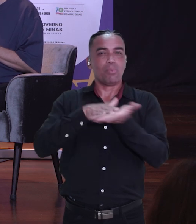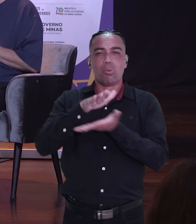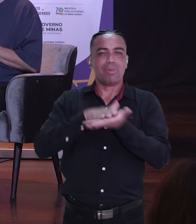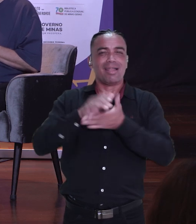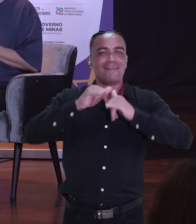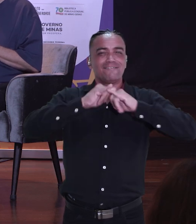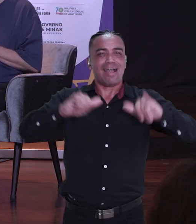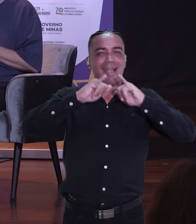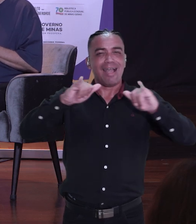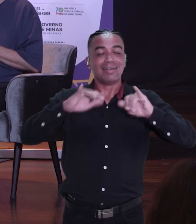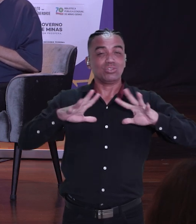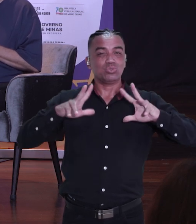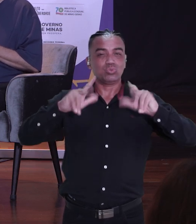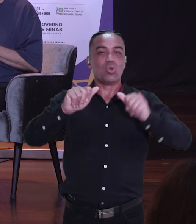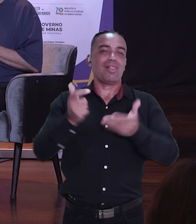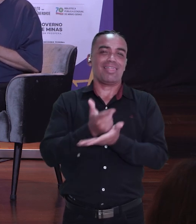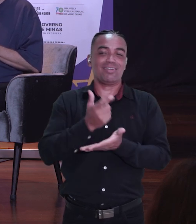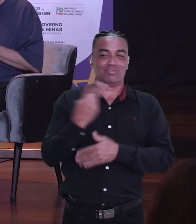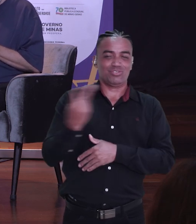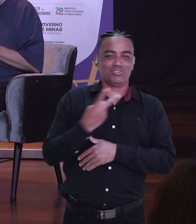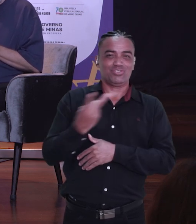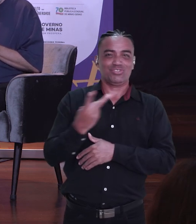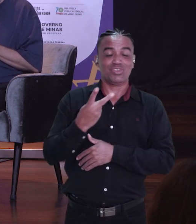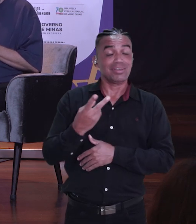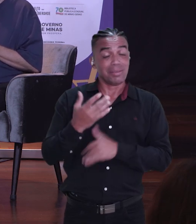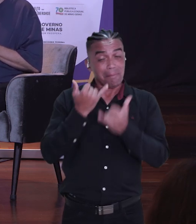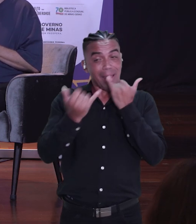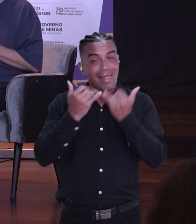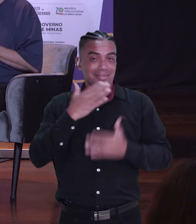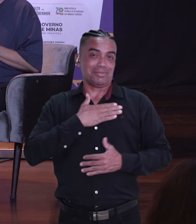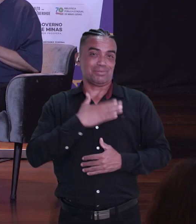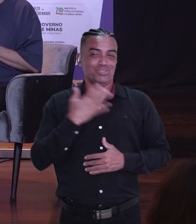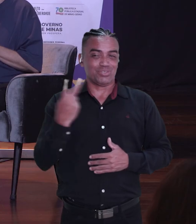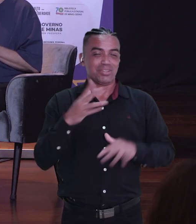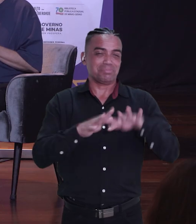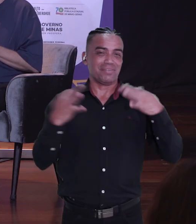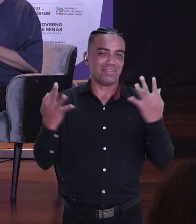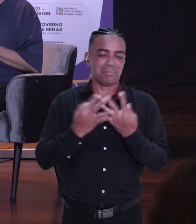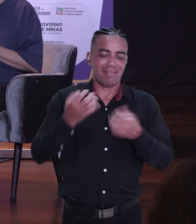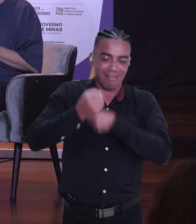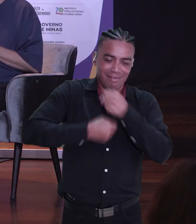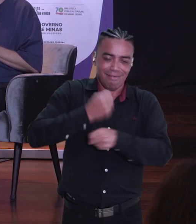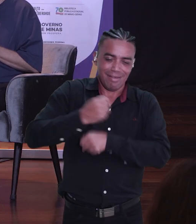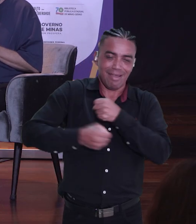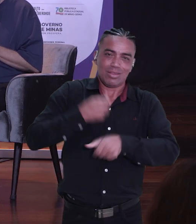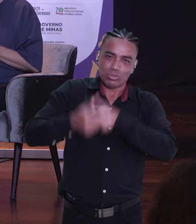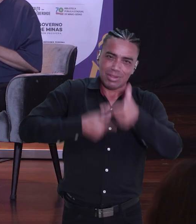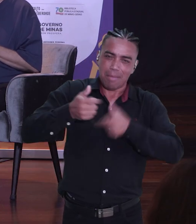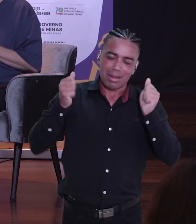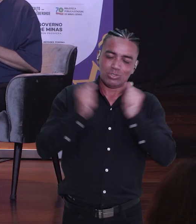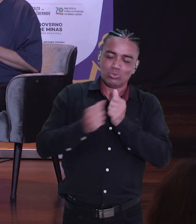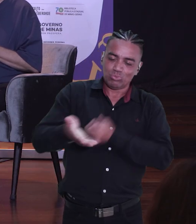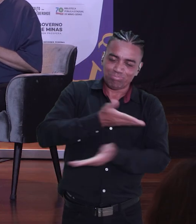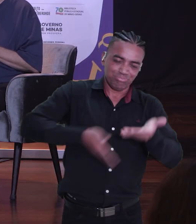todos os livros desses dois, e são assim um pouco minha família, nesses anos todos de trabalho que eu tenho